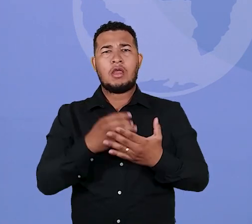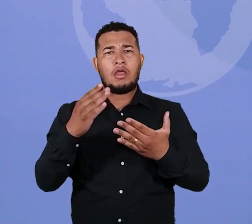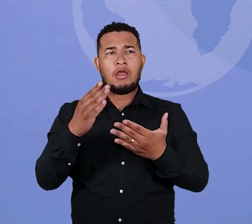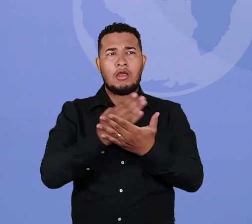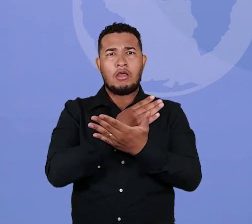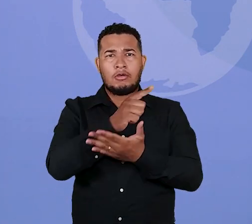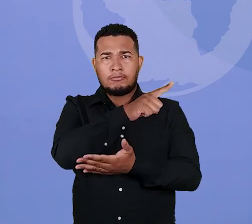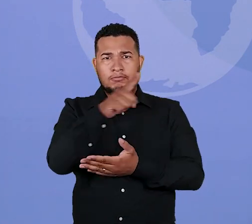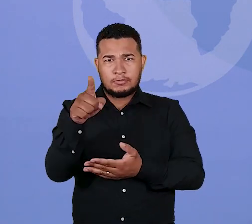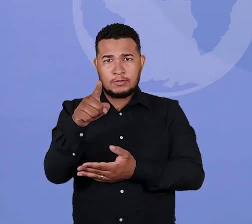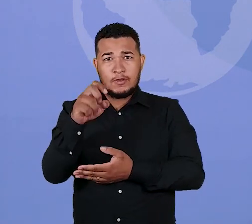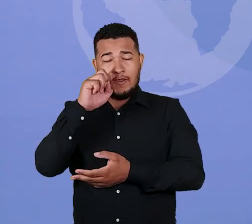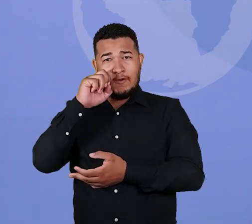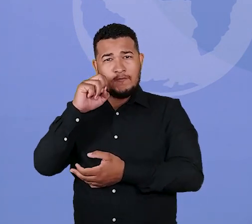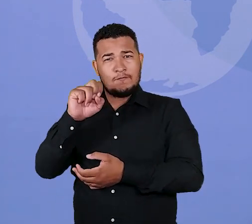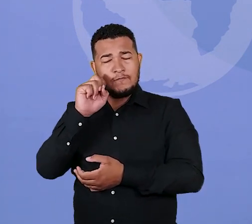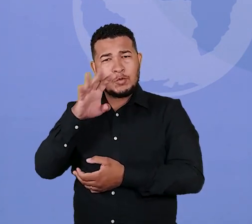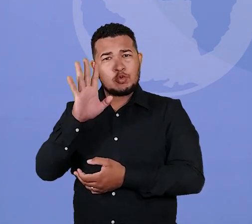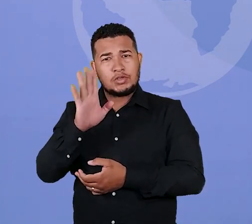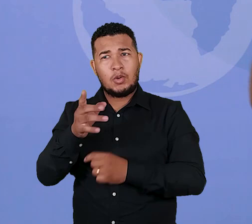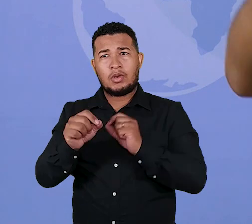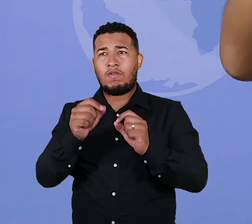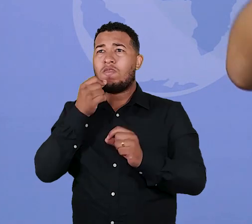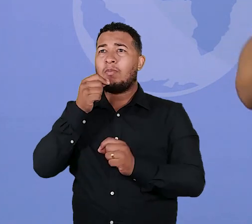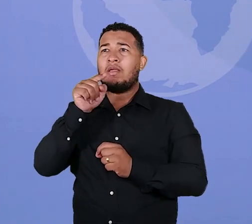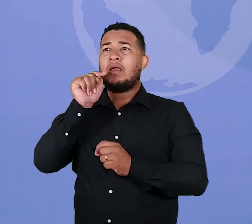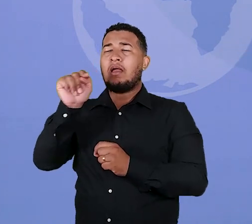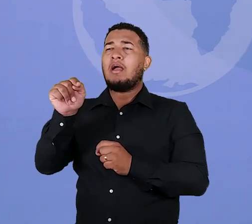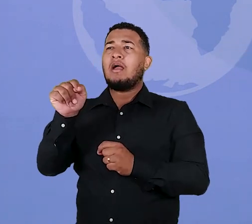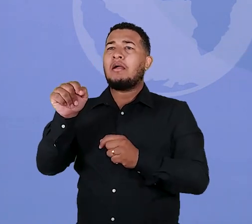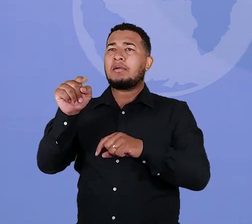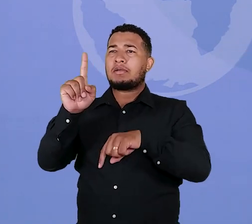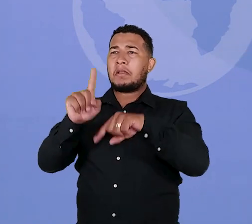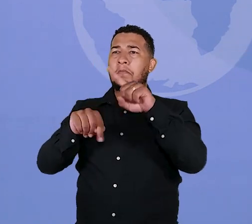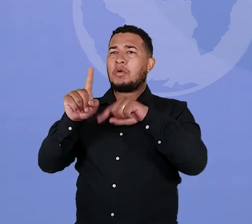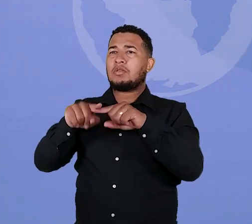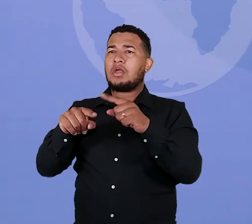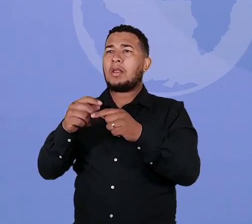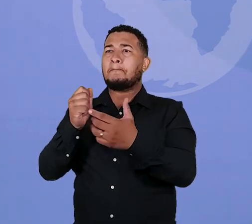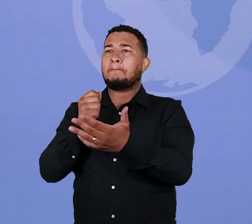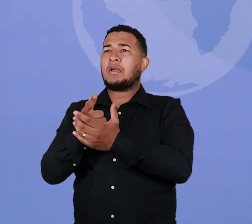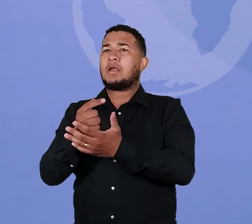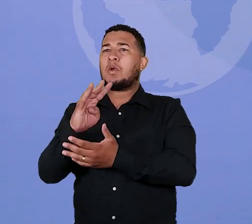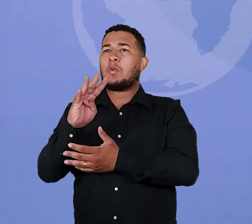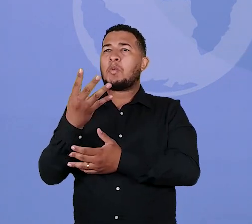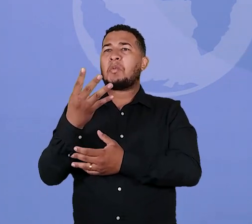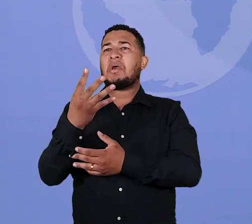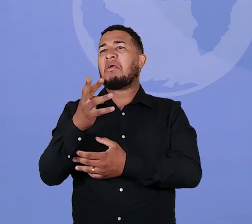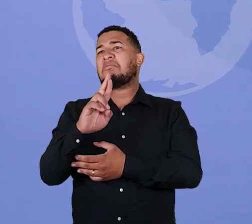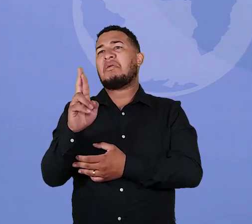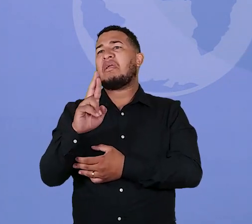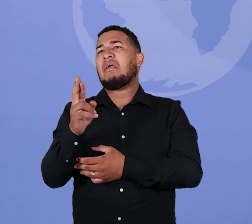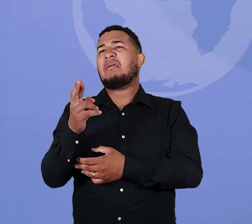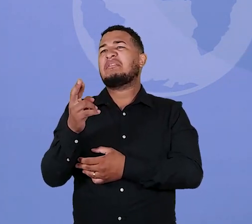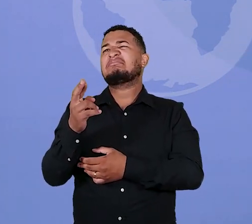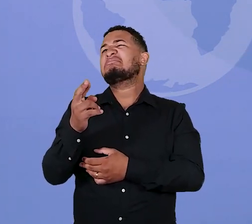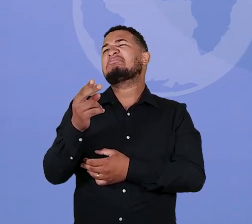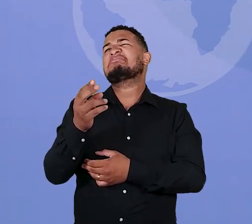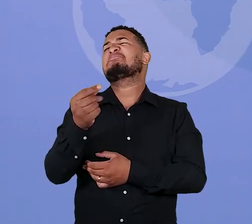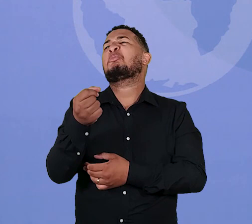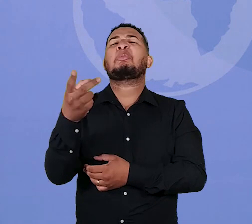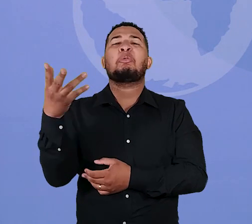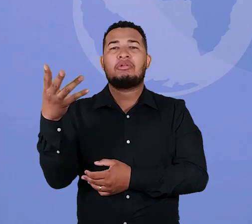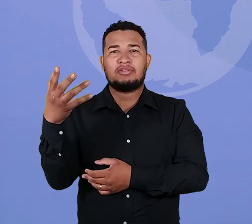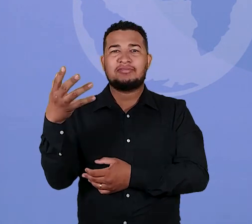Alguém aqui já ouviu uma expressão assim? Aquele produto custa R$4 e